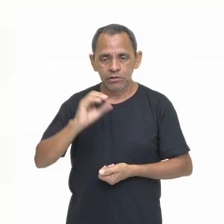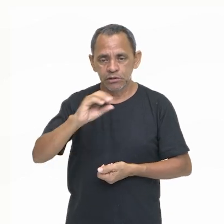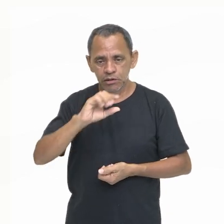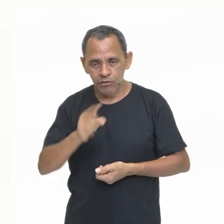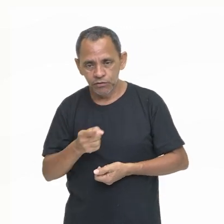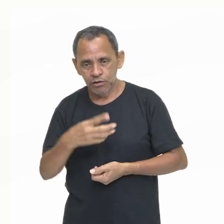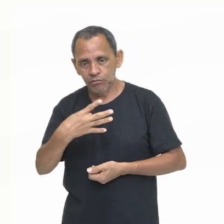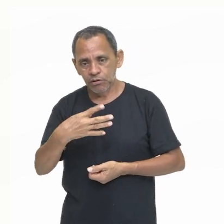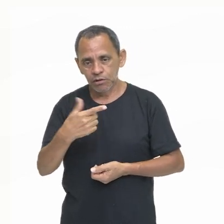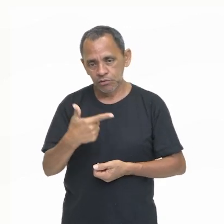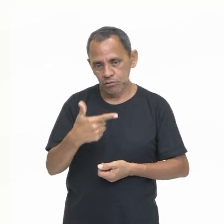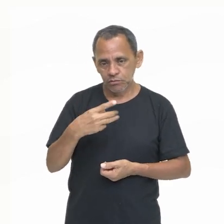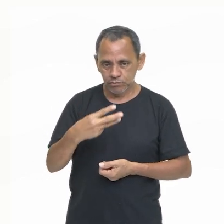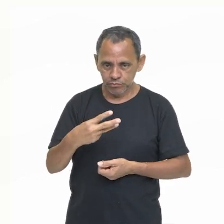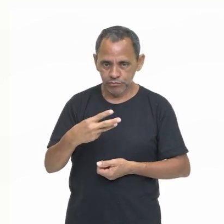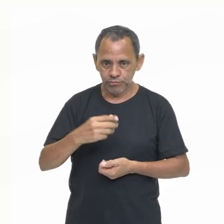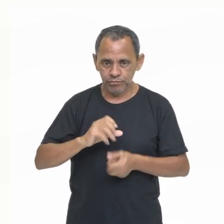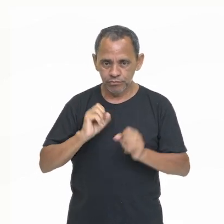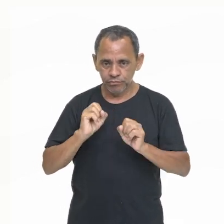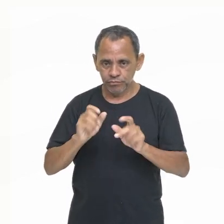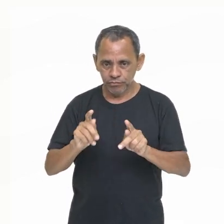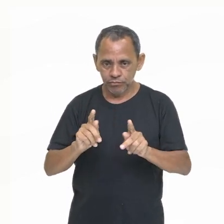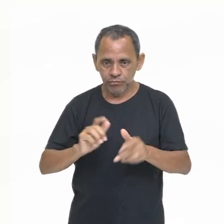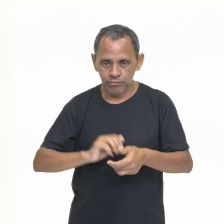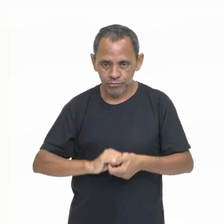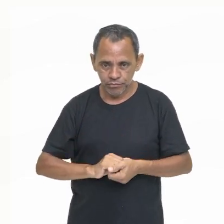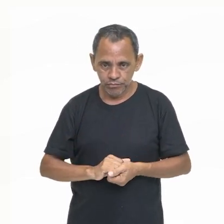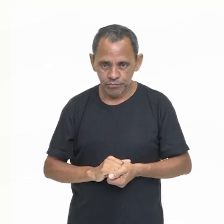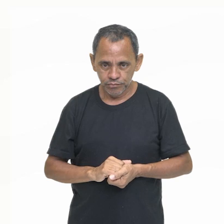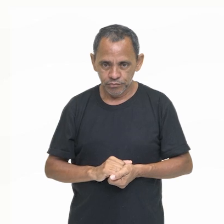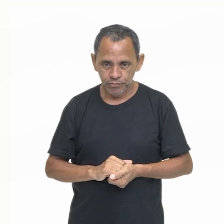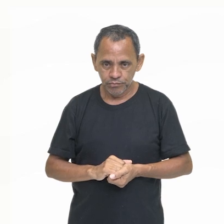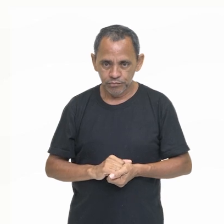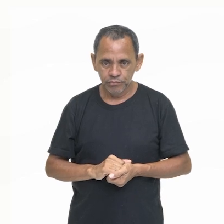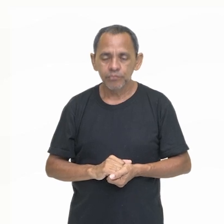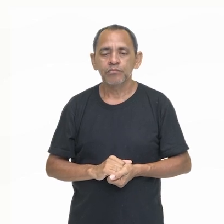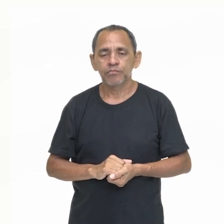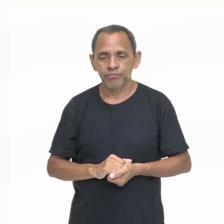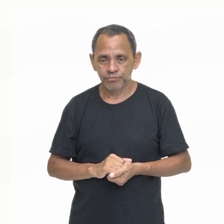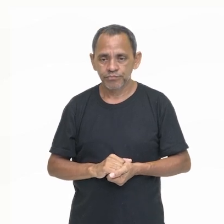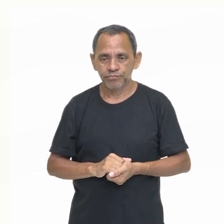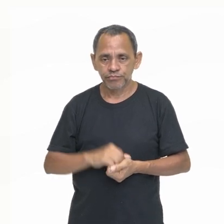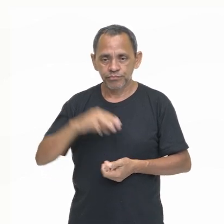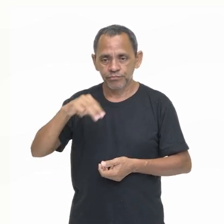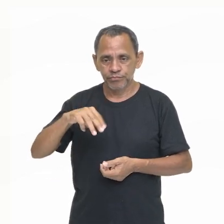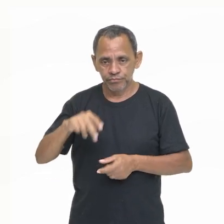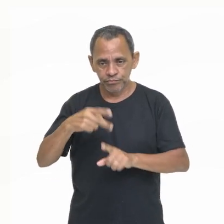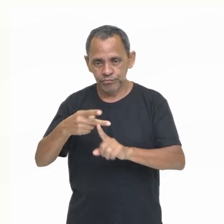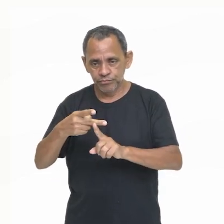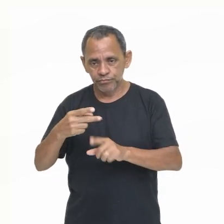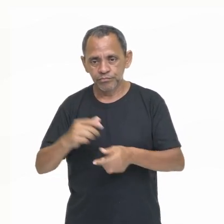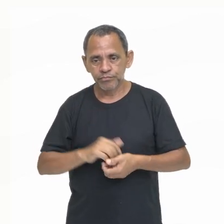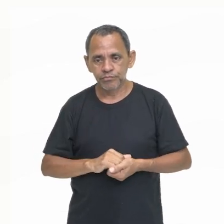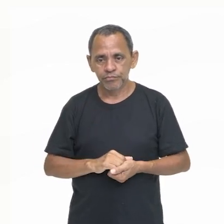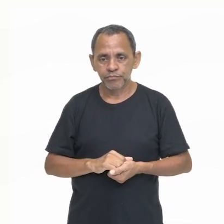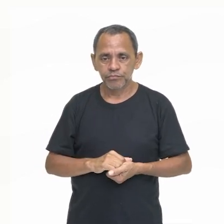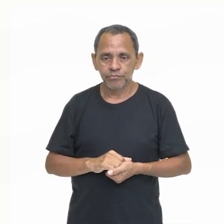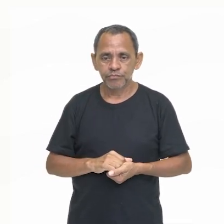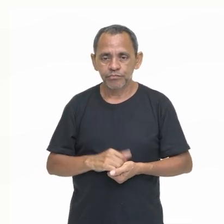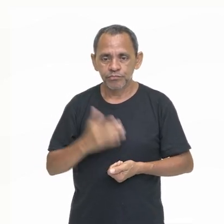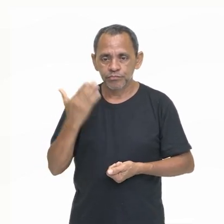0,423, tá? Então, transformando de centímetros quadrados para metros quadrados, é esse resultado que nós